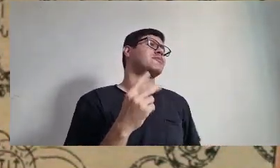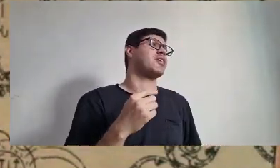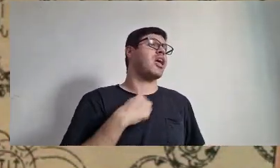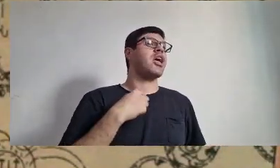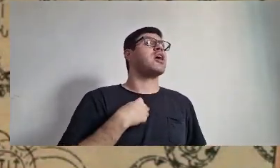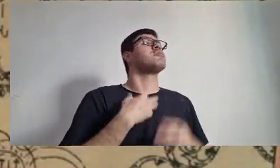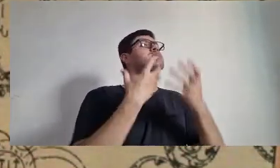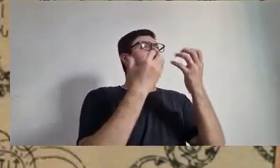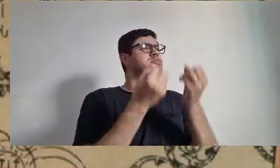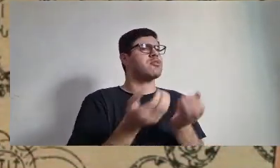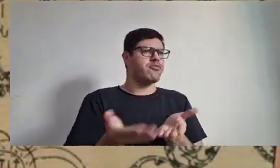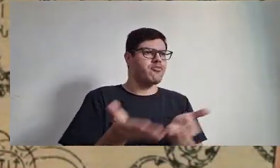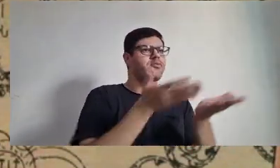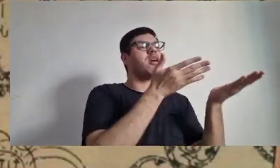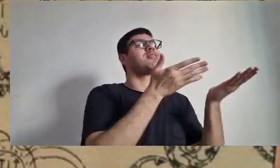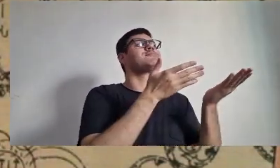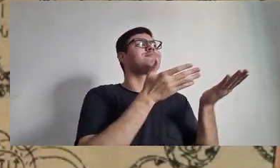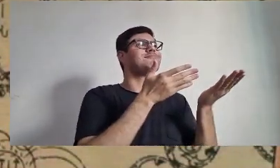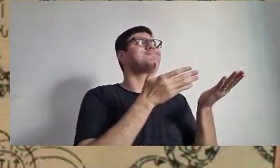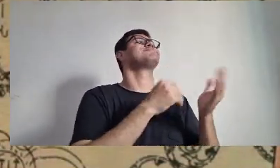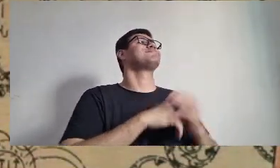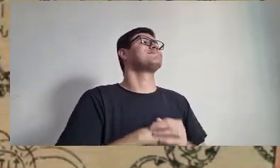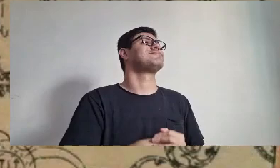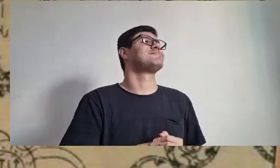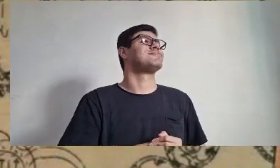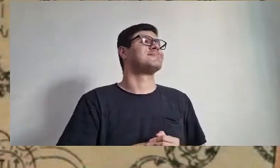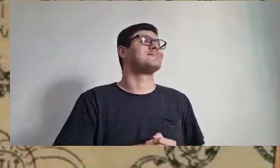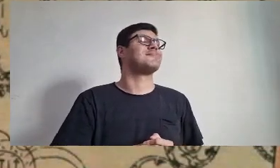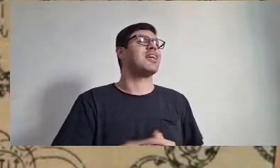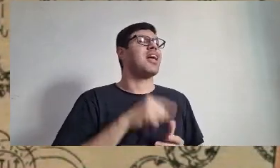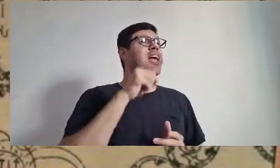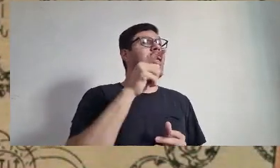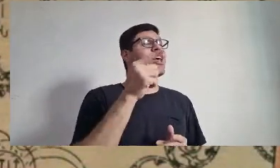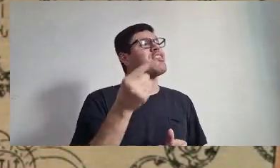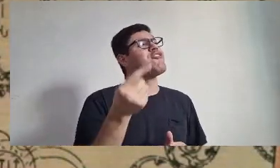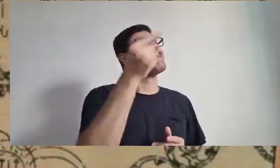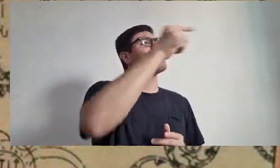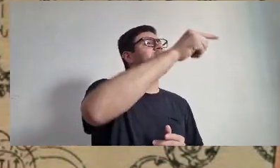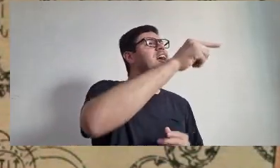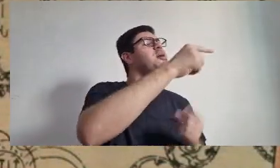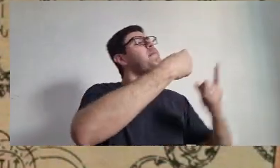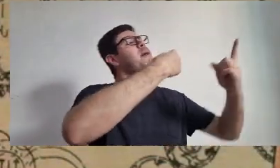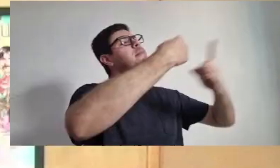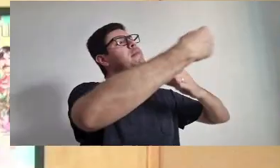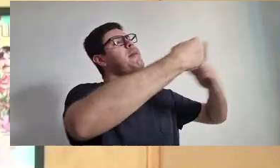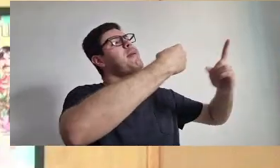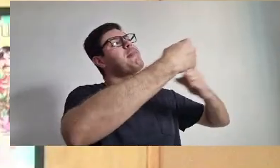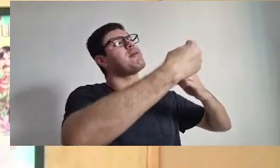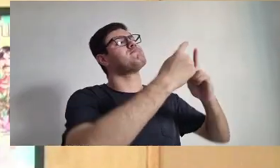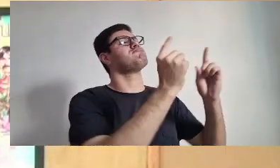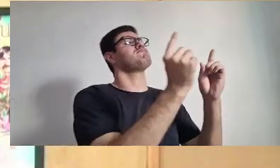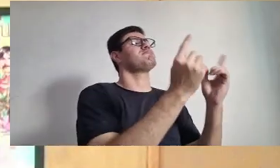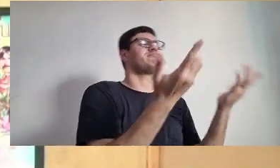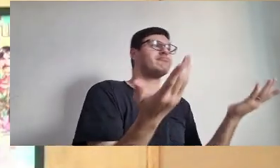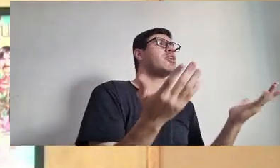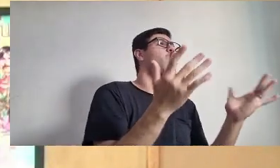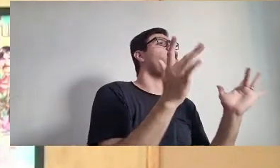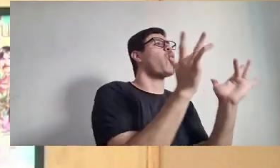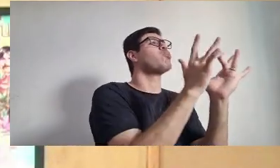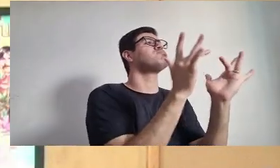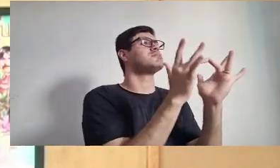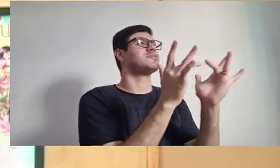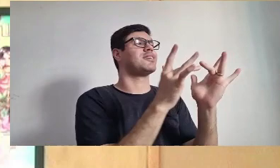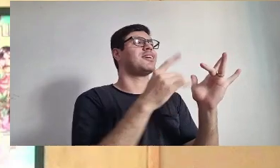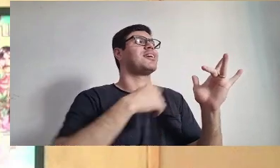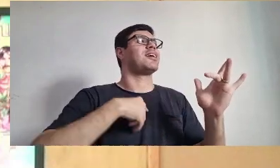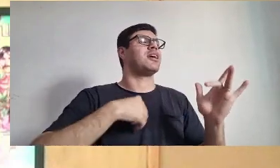assim, pastor, é tal, ele falou isso, falou aquilo, não, você volta e fala isso. Deixa. Eu, como você disse, realmente o